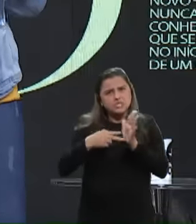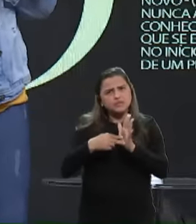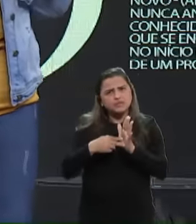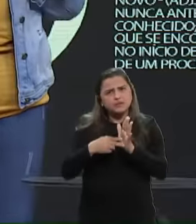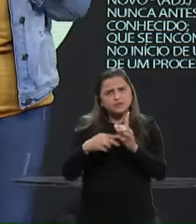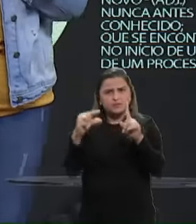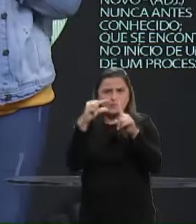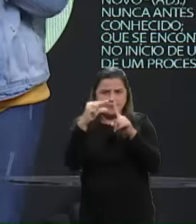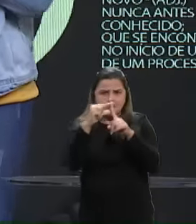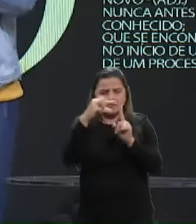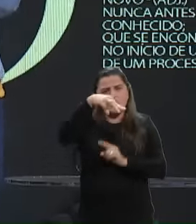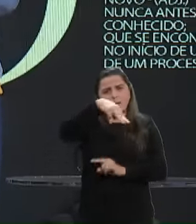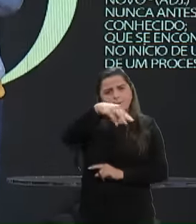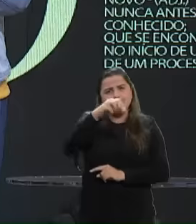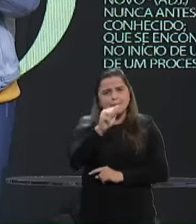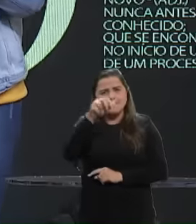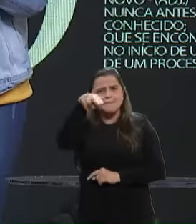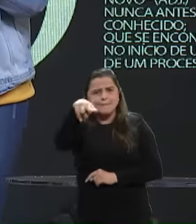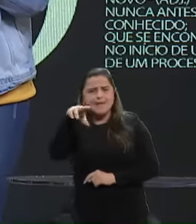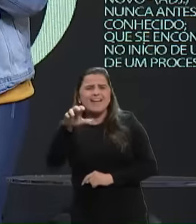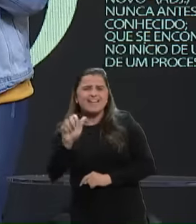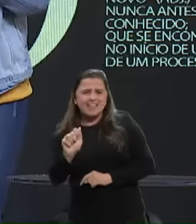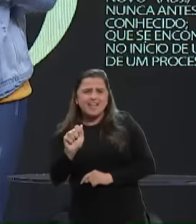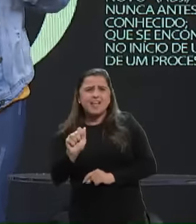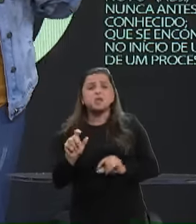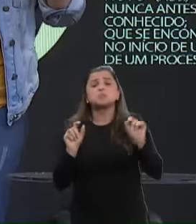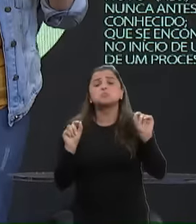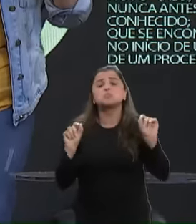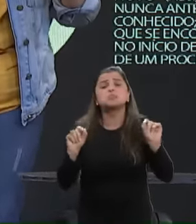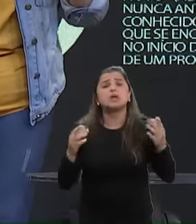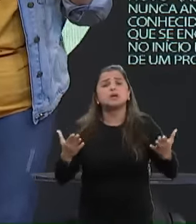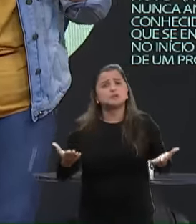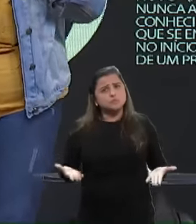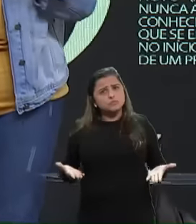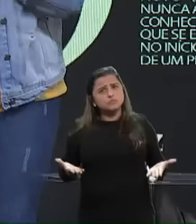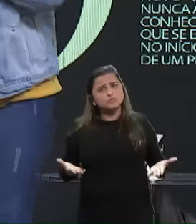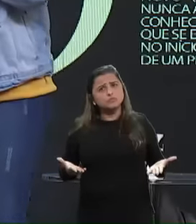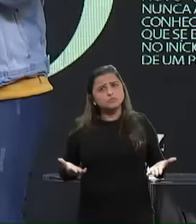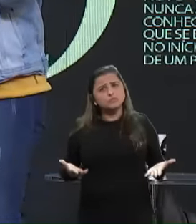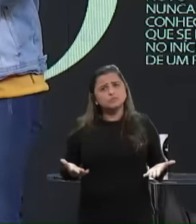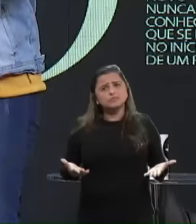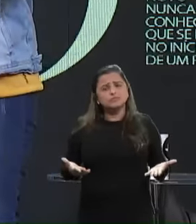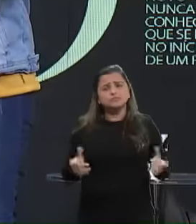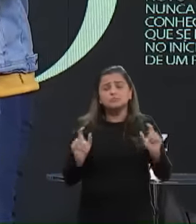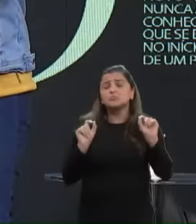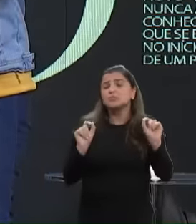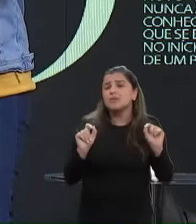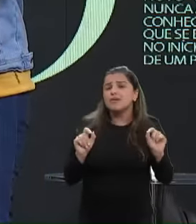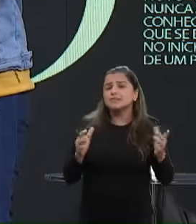A palavra maná significa que é isso?